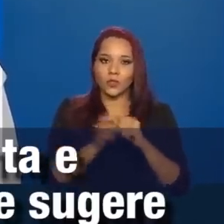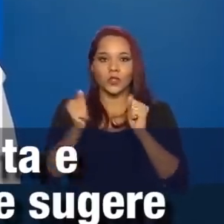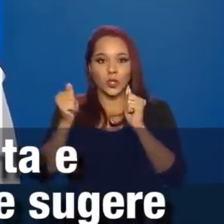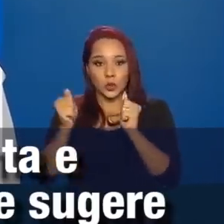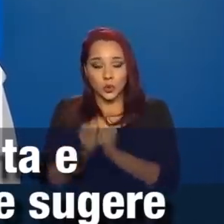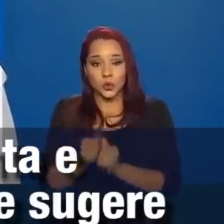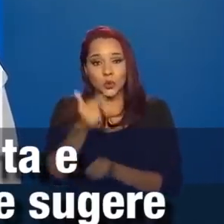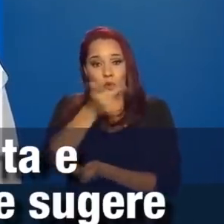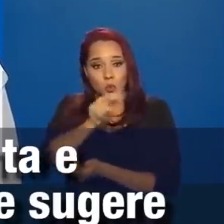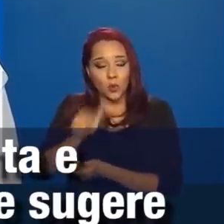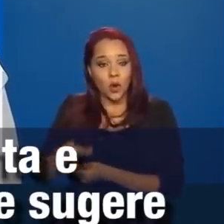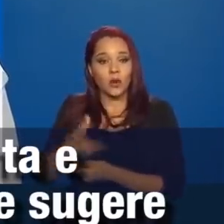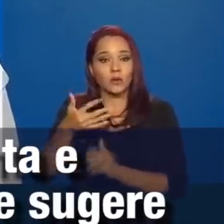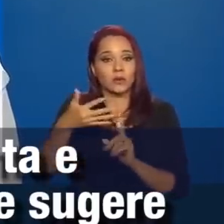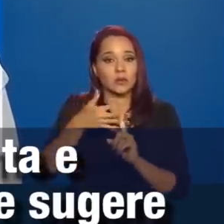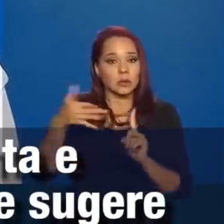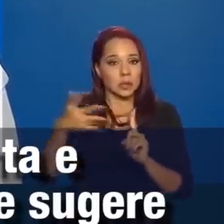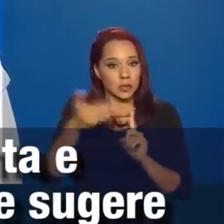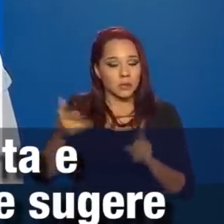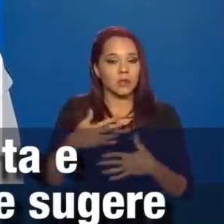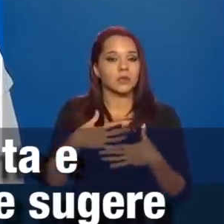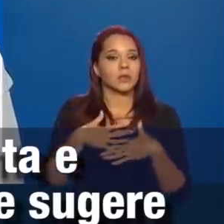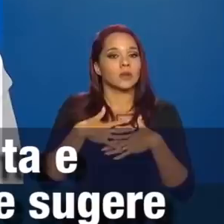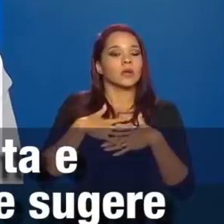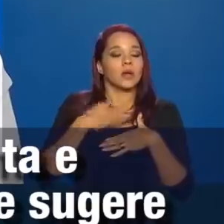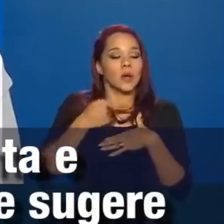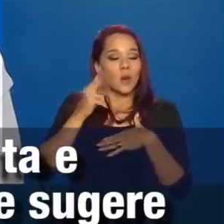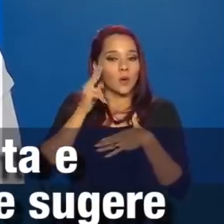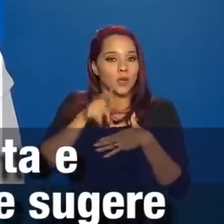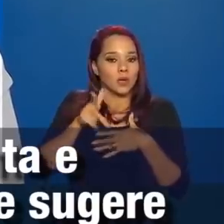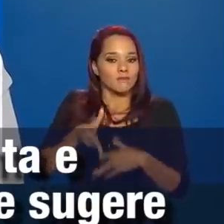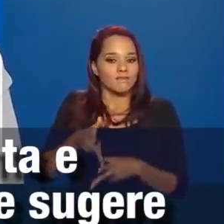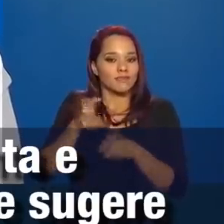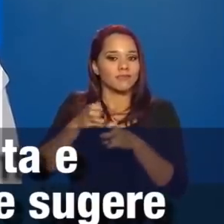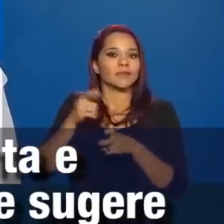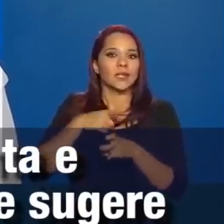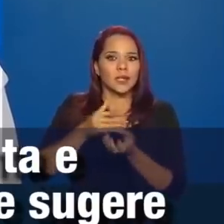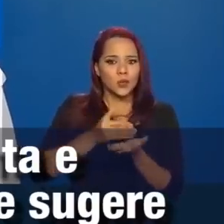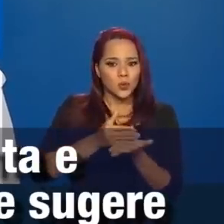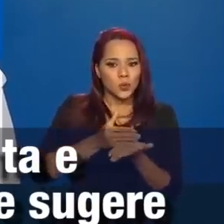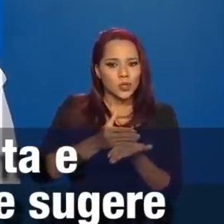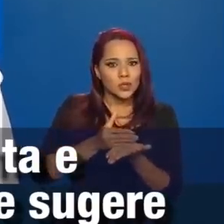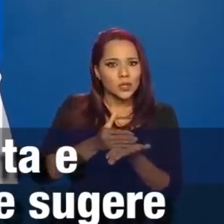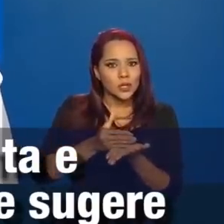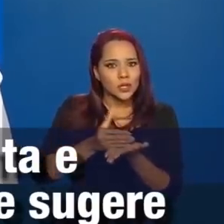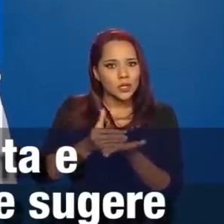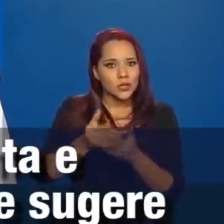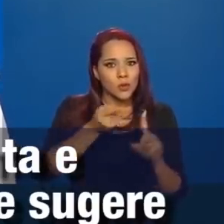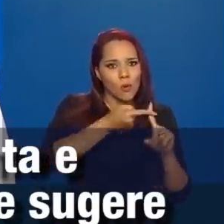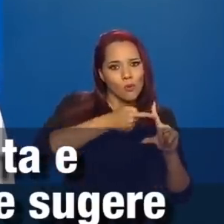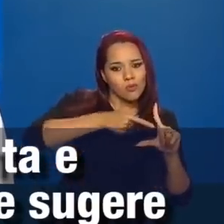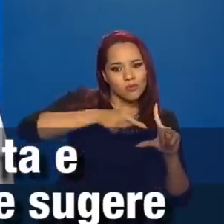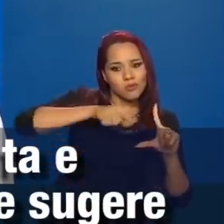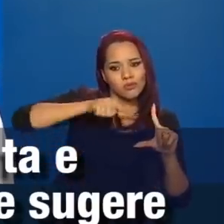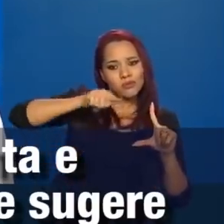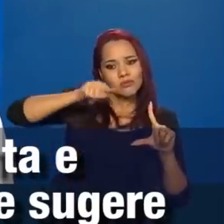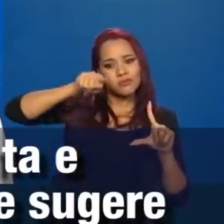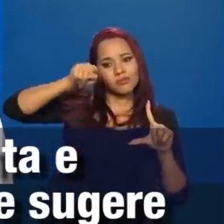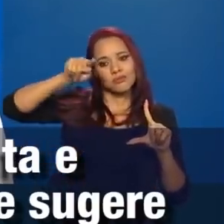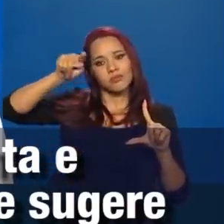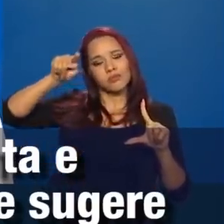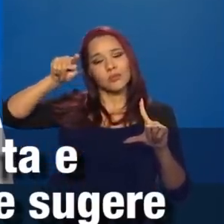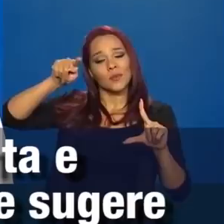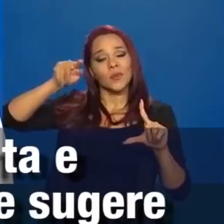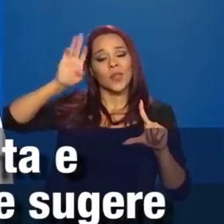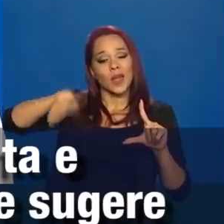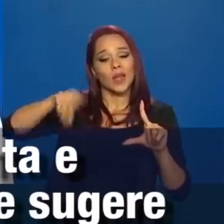os demais vírus respiratórios, nós podemos observar que nós ainda estamos no início de uma curva que ainda vai crescer.